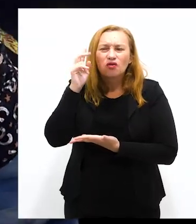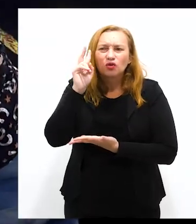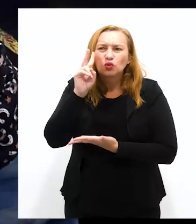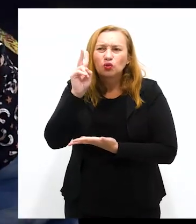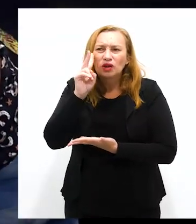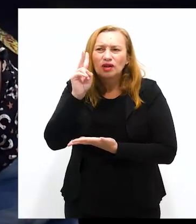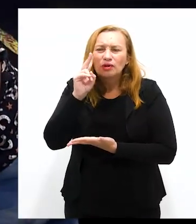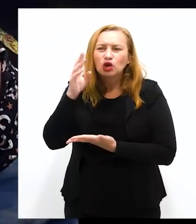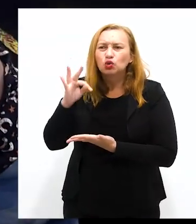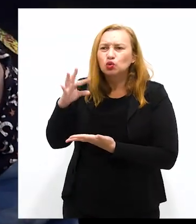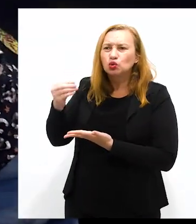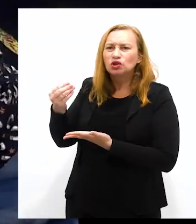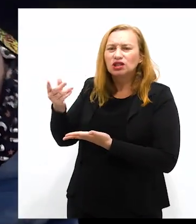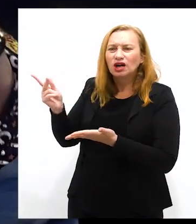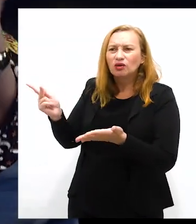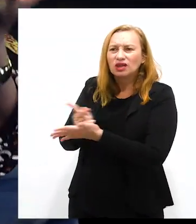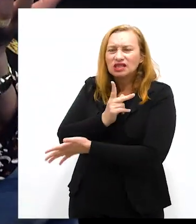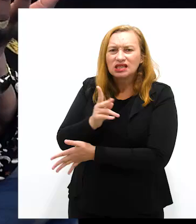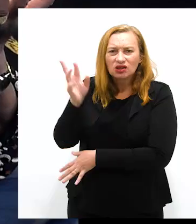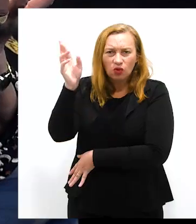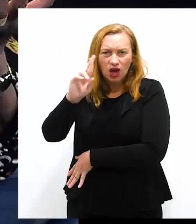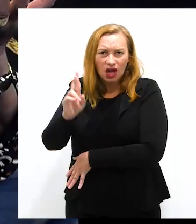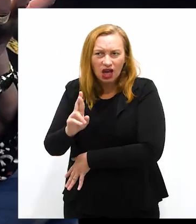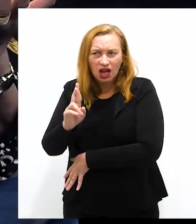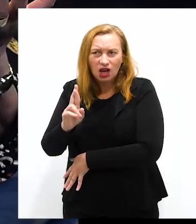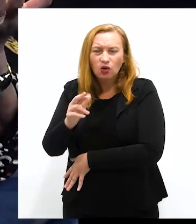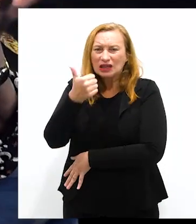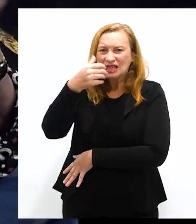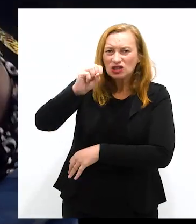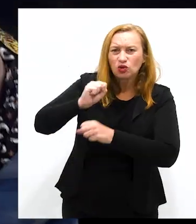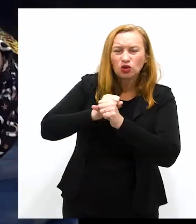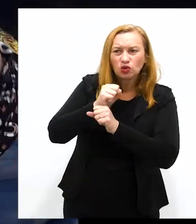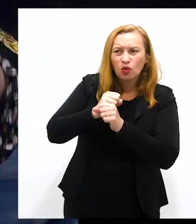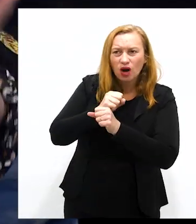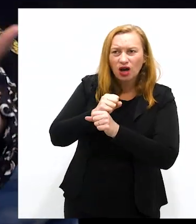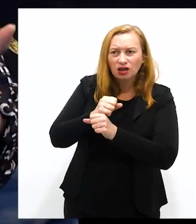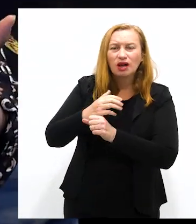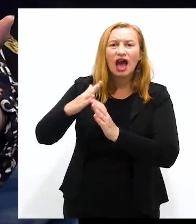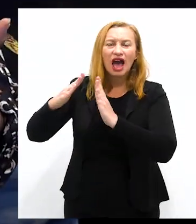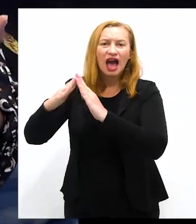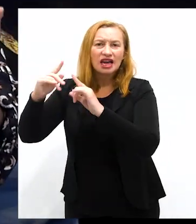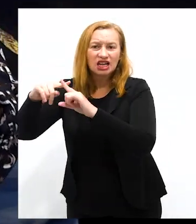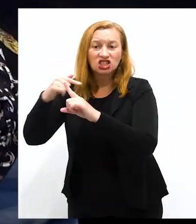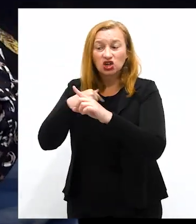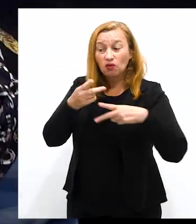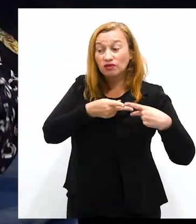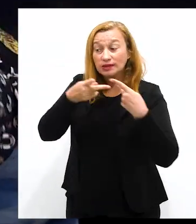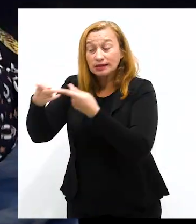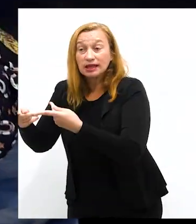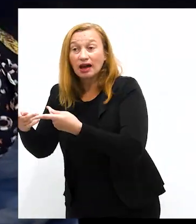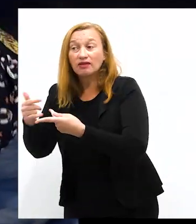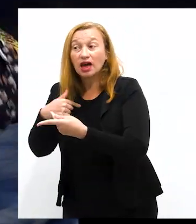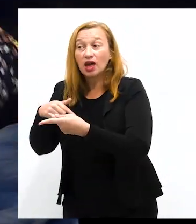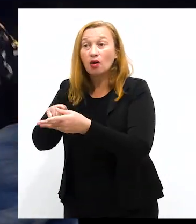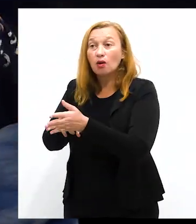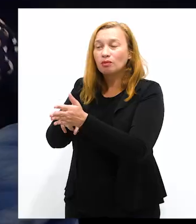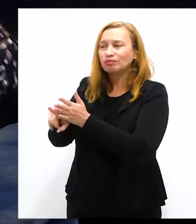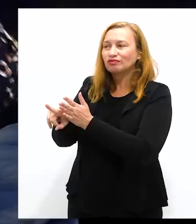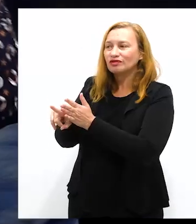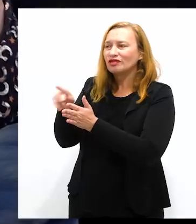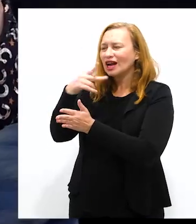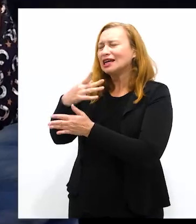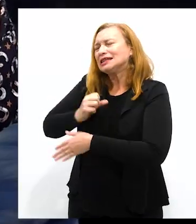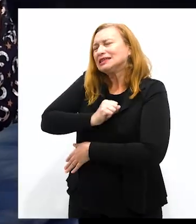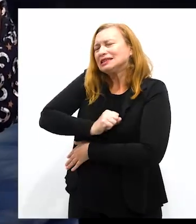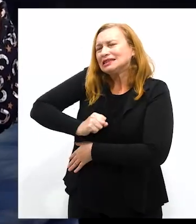que está acontecendo lá. Morei no Recreio durante 18 anos, então eu sei. era a minha paróquia que eu frequentava. Aí eu botei